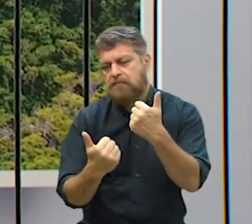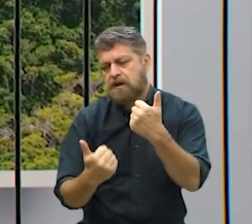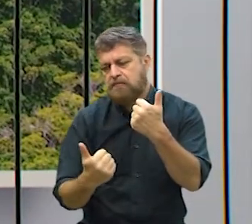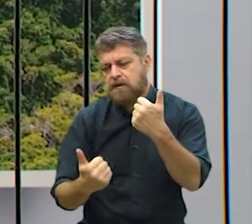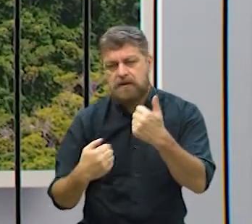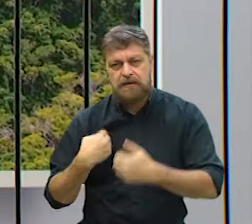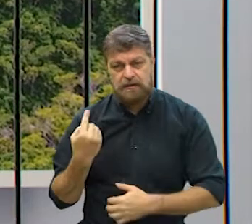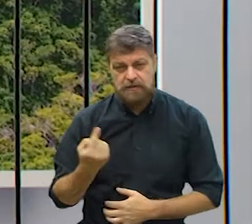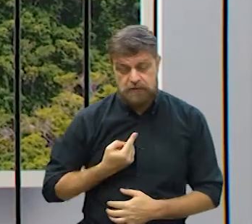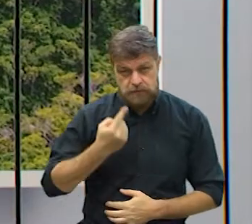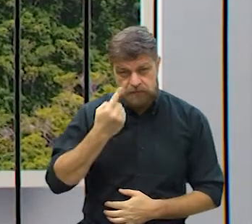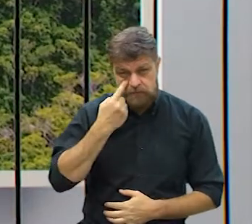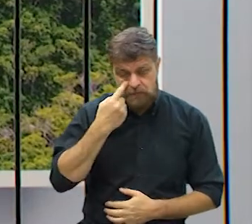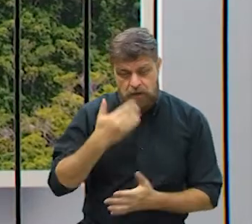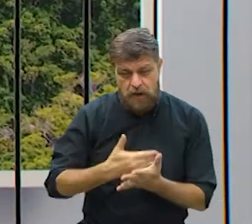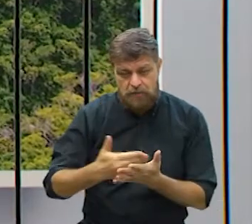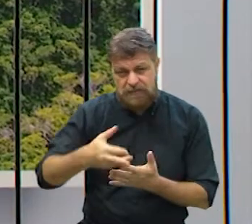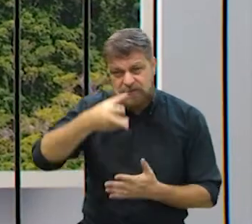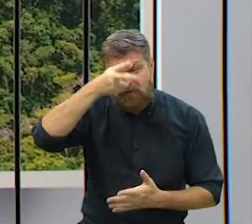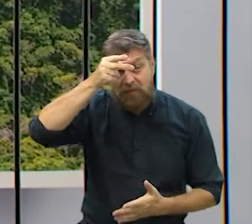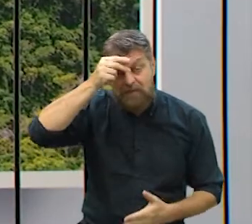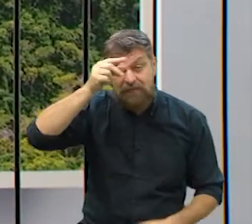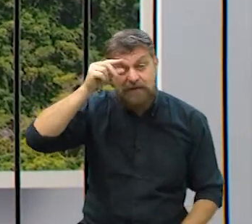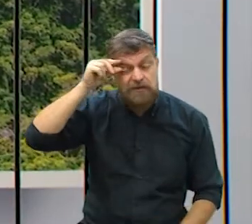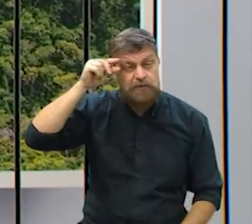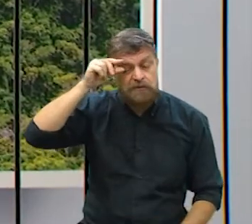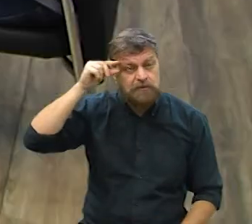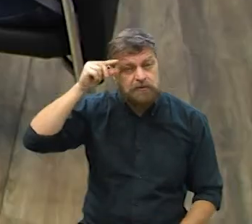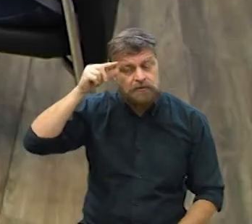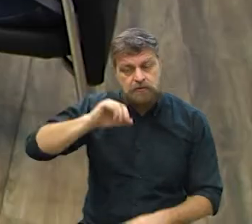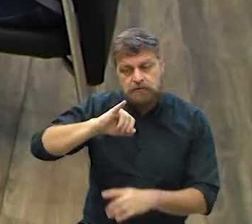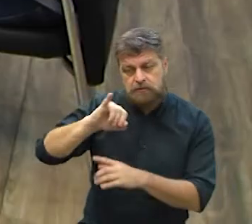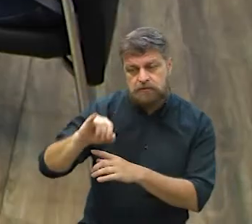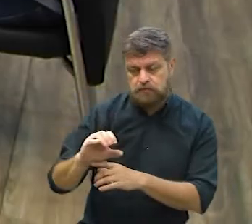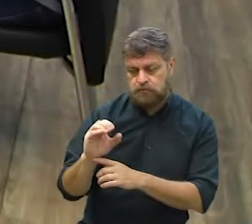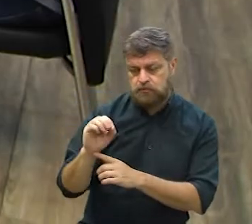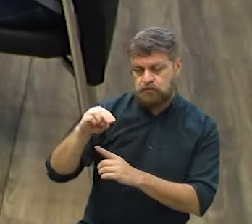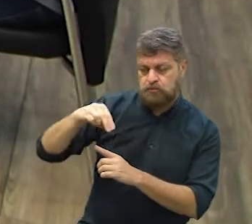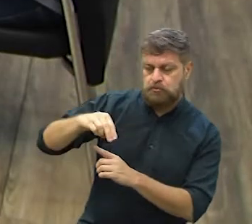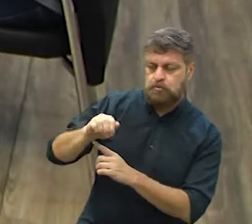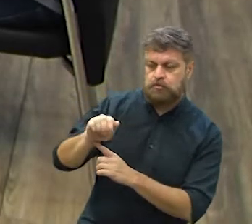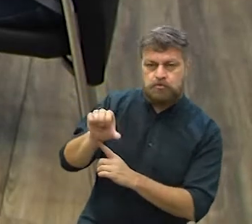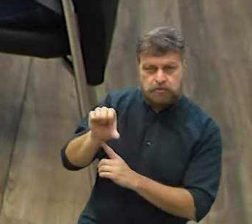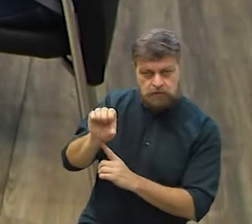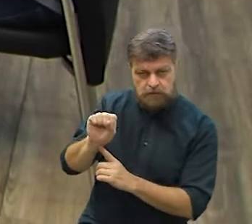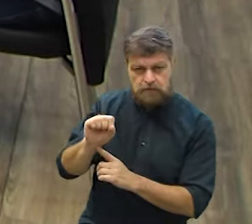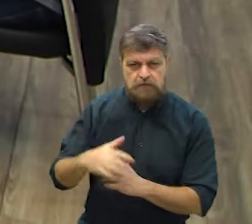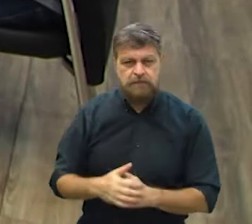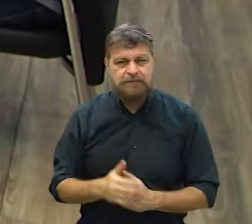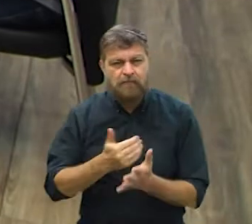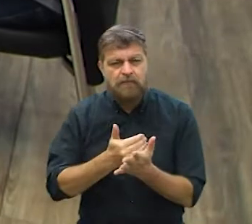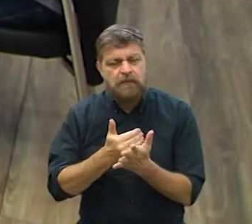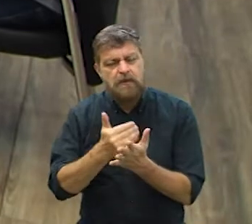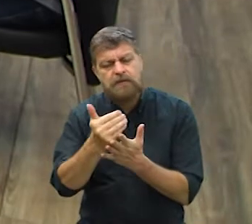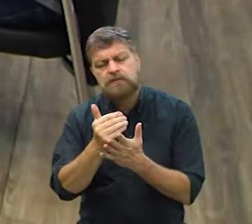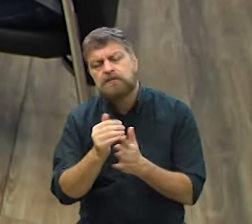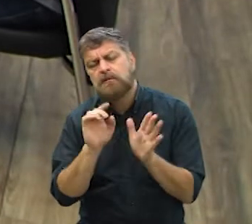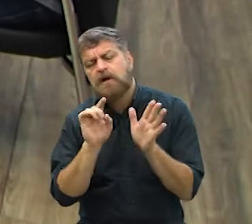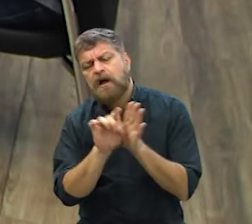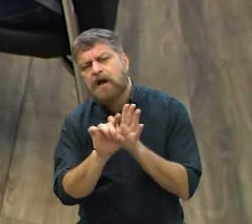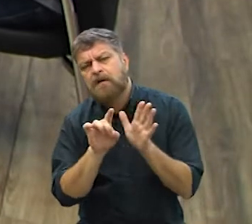nós vimos que começou no governo do Jonas Donizete, nosso prefeito Jonas Donizete. Começou